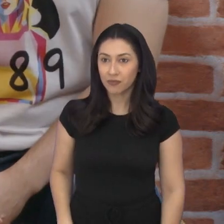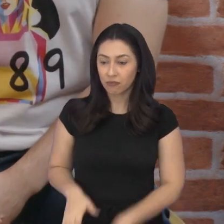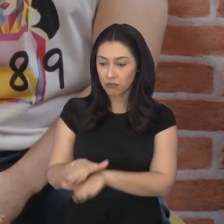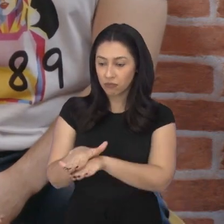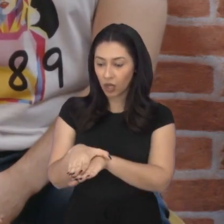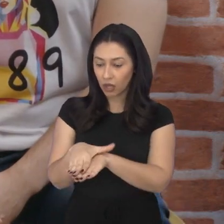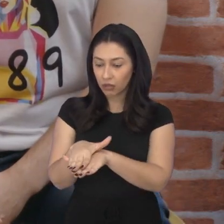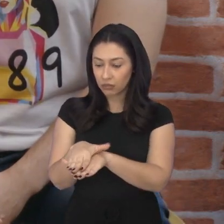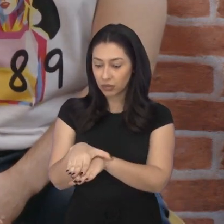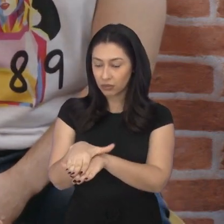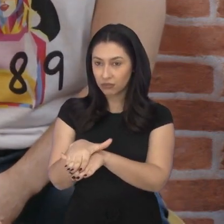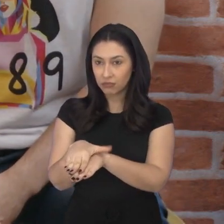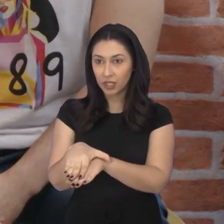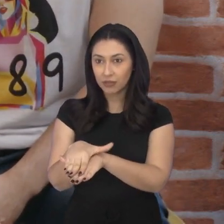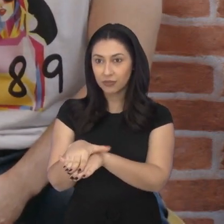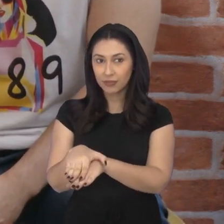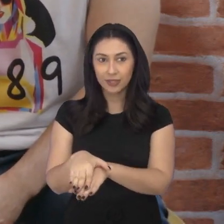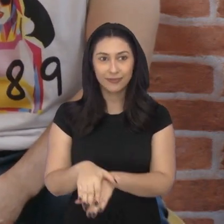Nada.